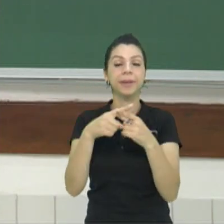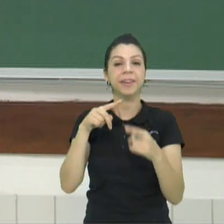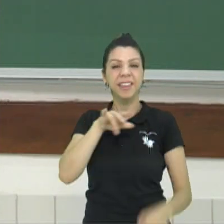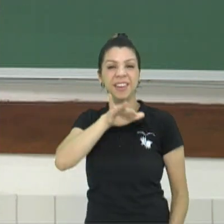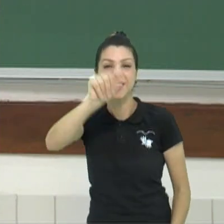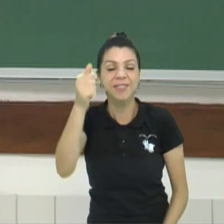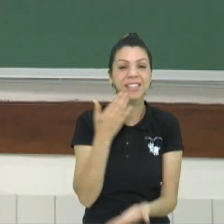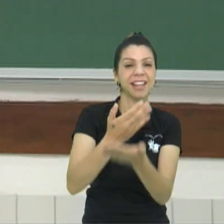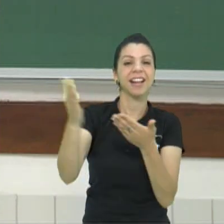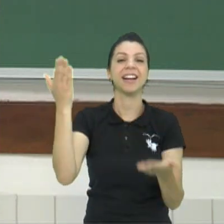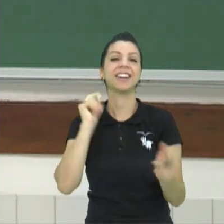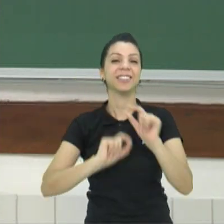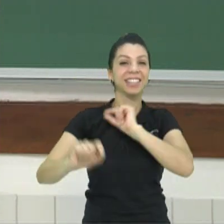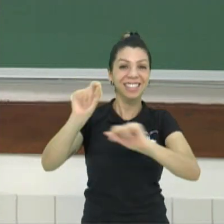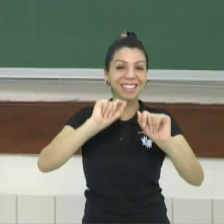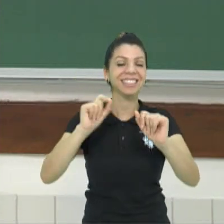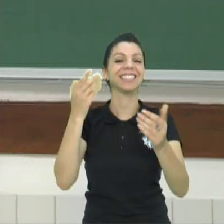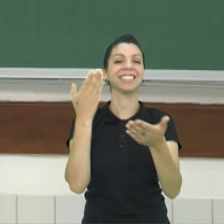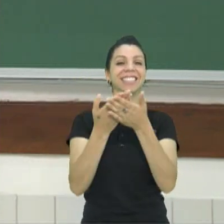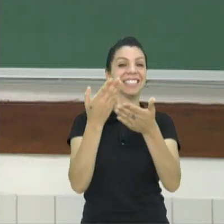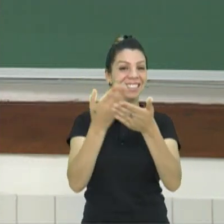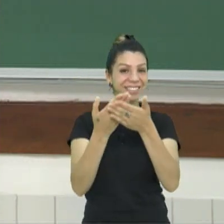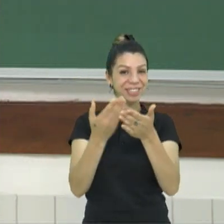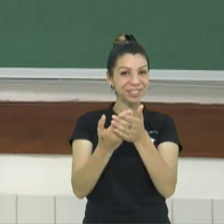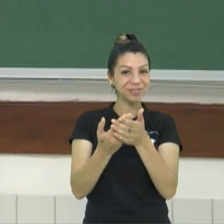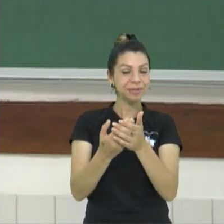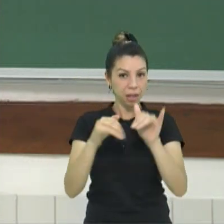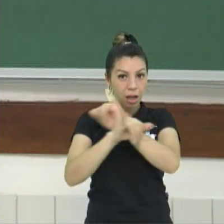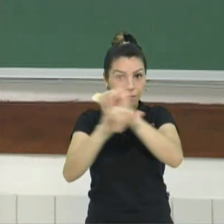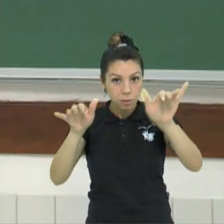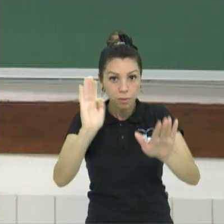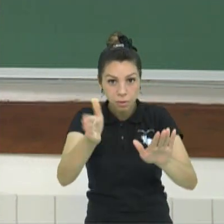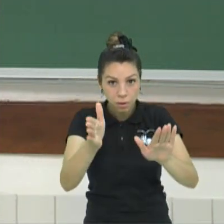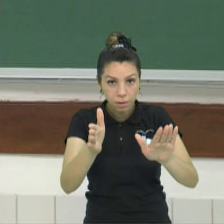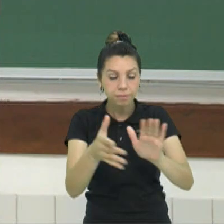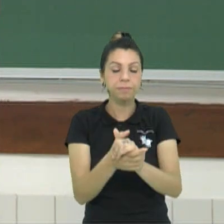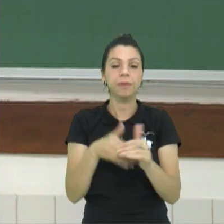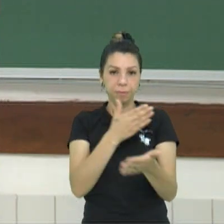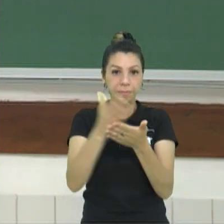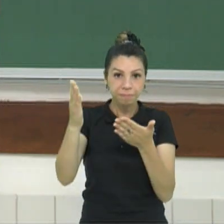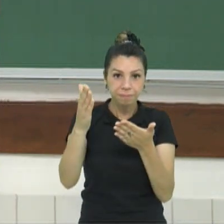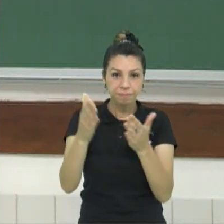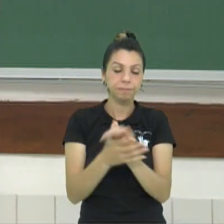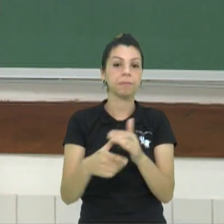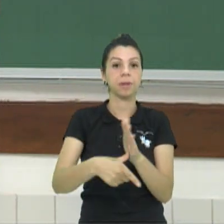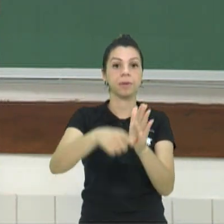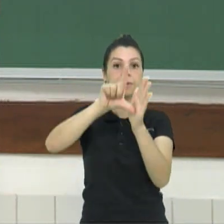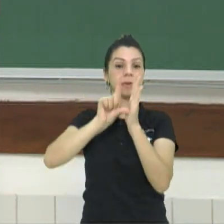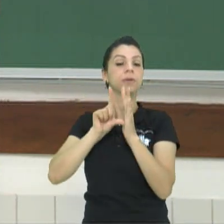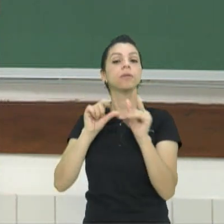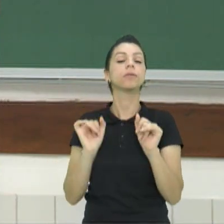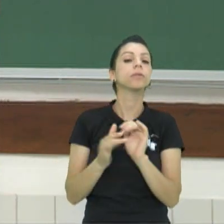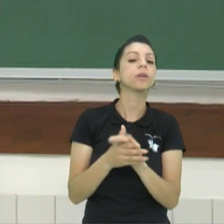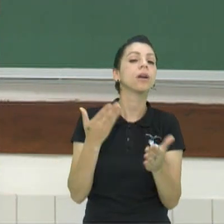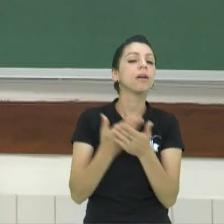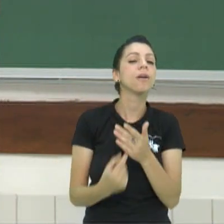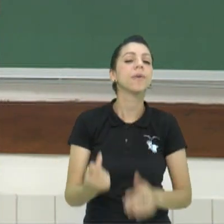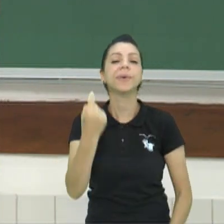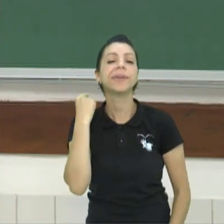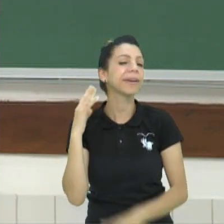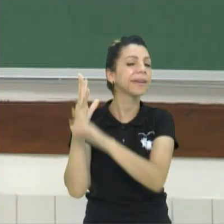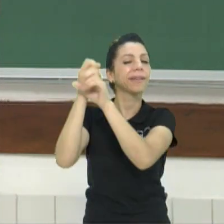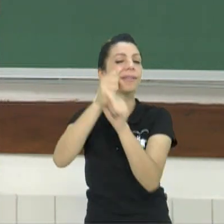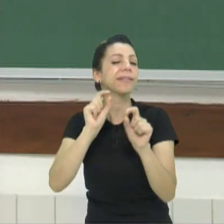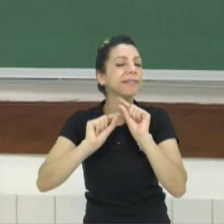vamos começar a nossa super aula de hoje. Avisou todo mundo já? Bora começar! Antes, e a última aula? Tá